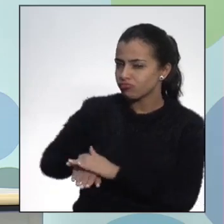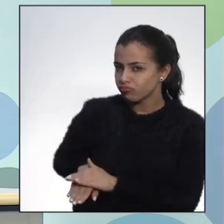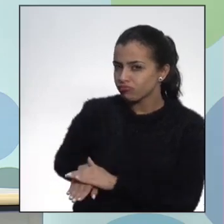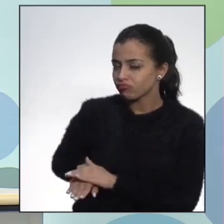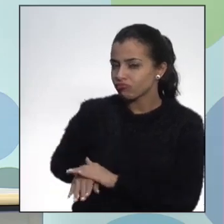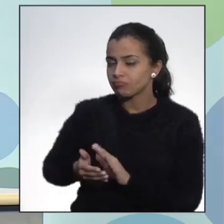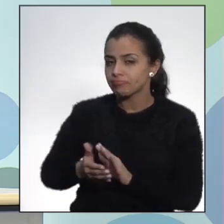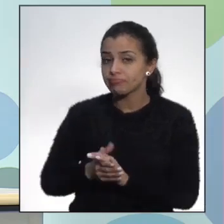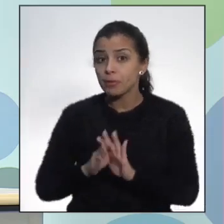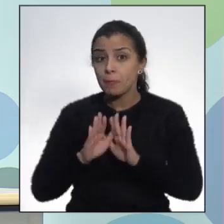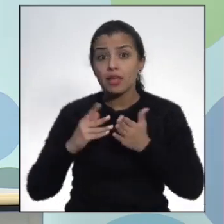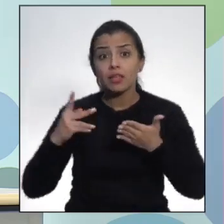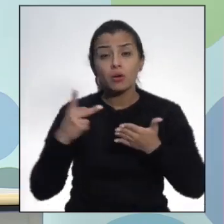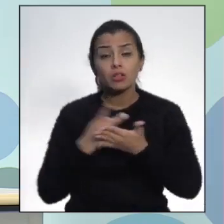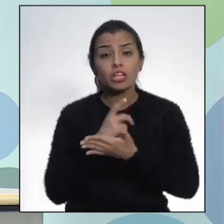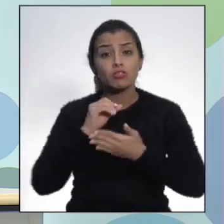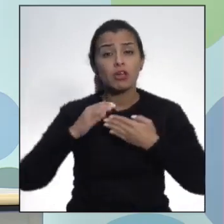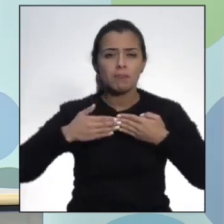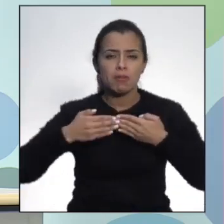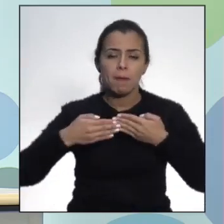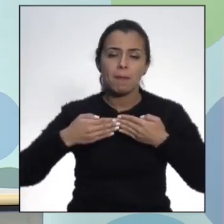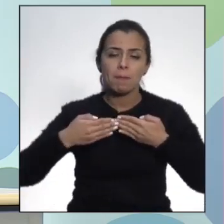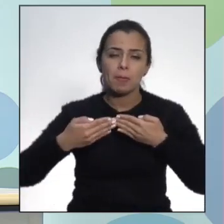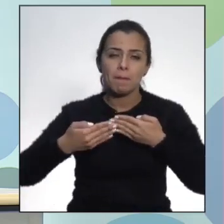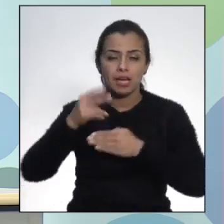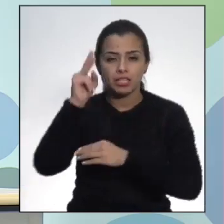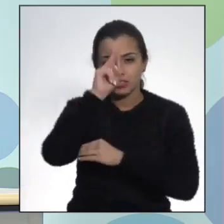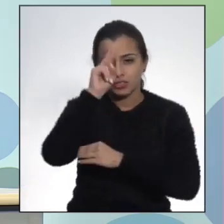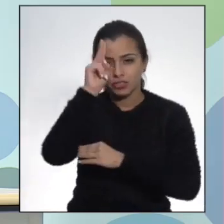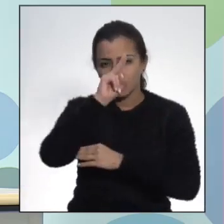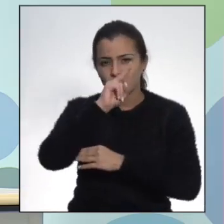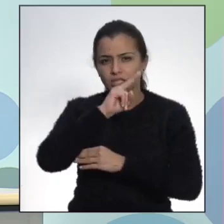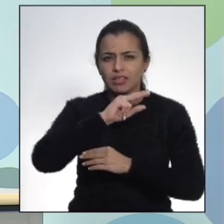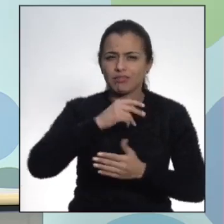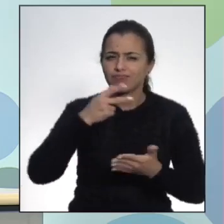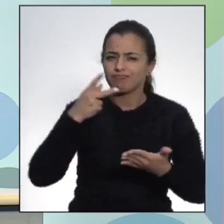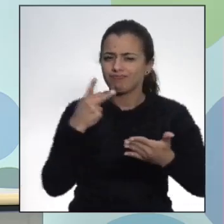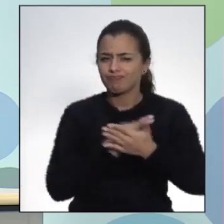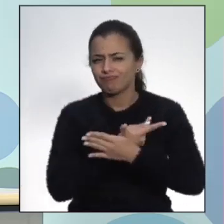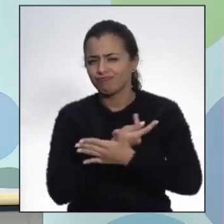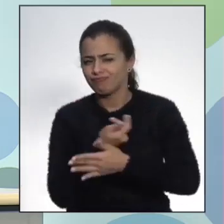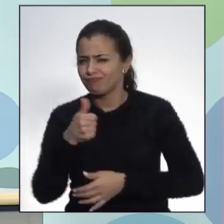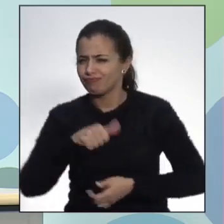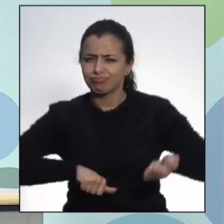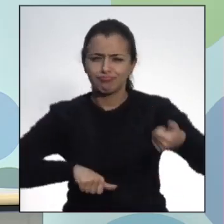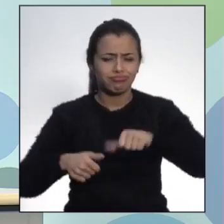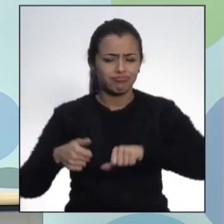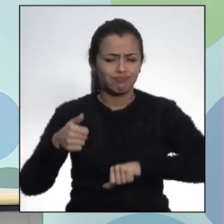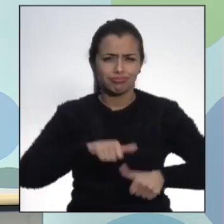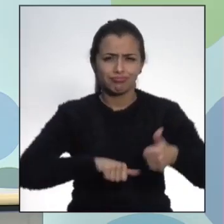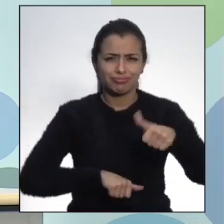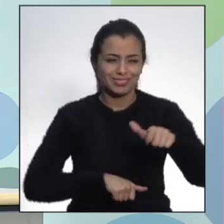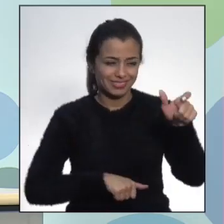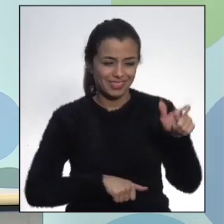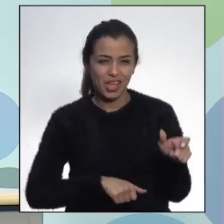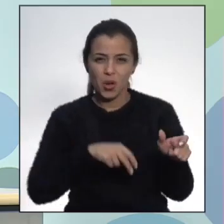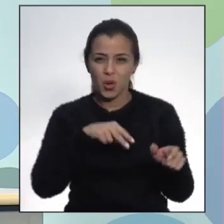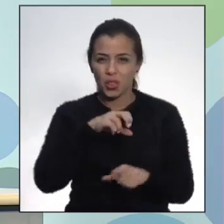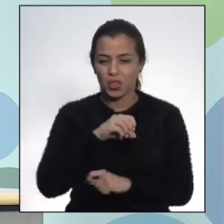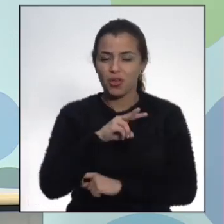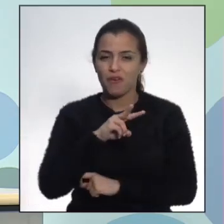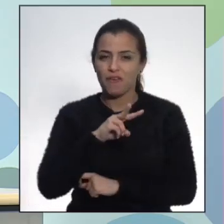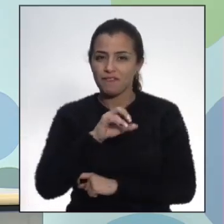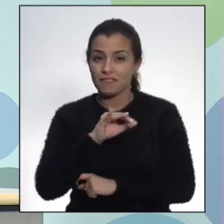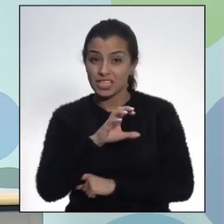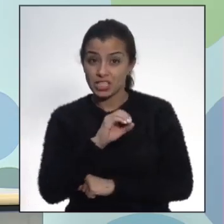é que, ao longo da história, o noviço ele faz altas atrapalhadas, várias delas, para tentar, ele sabe